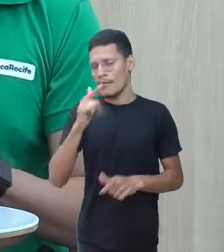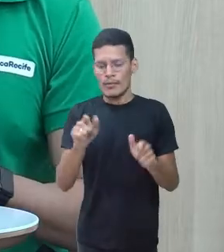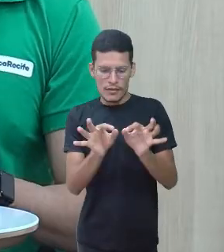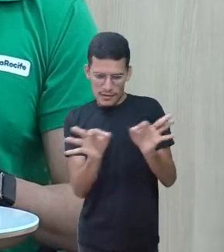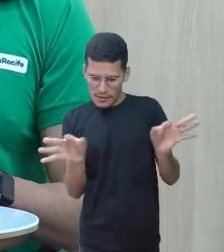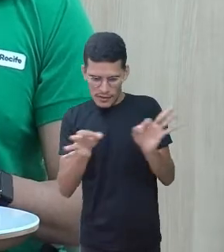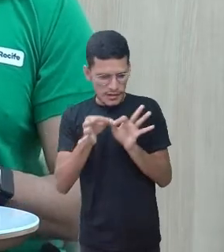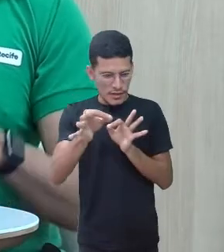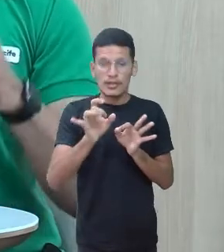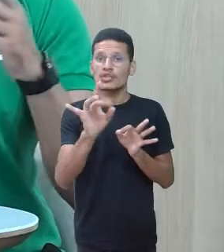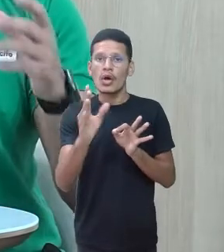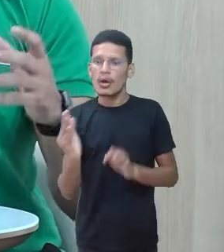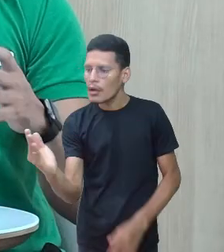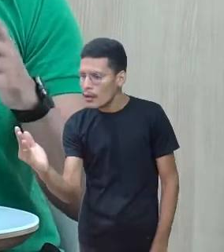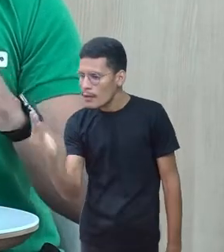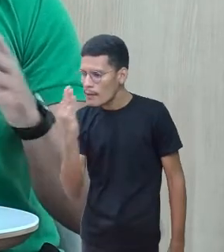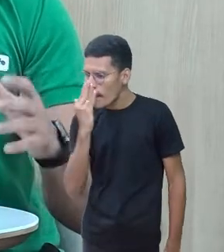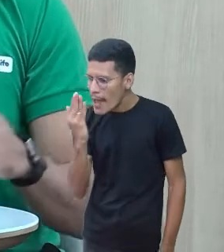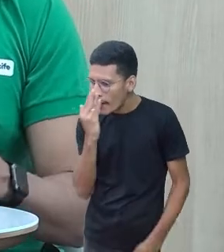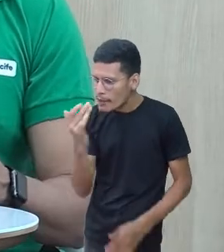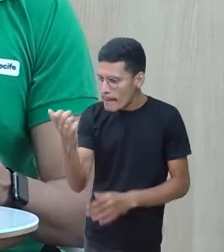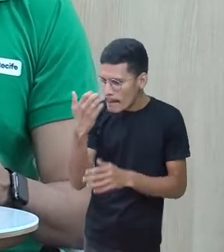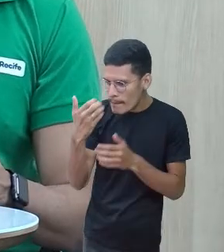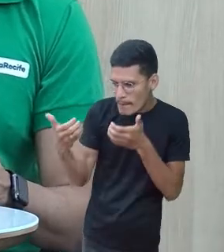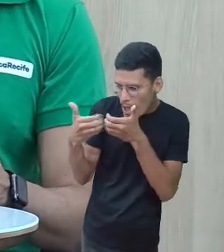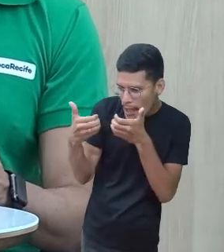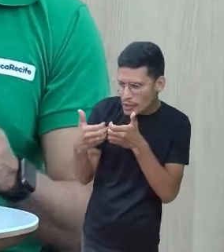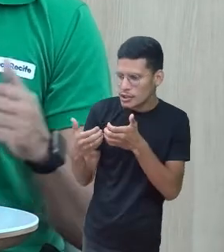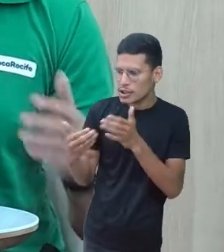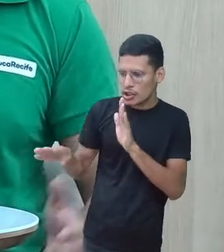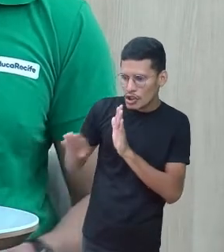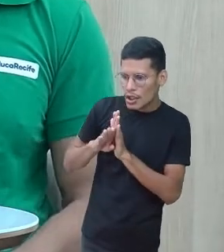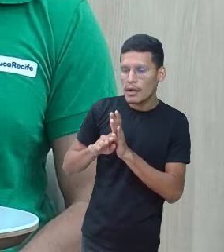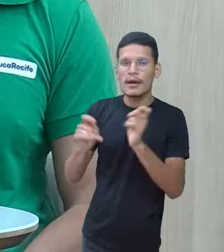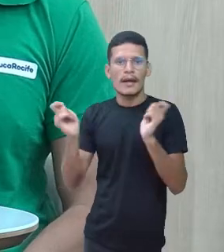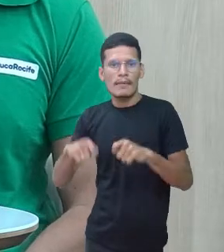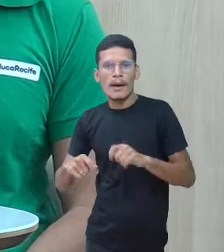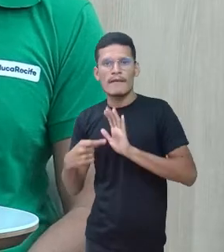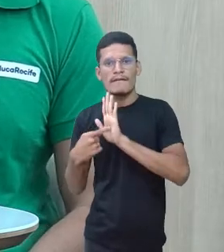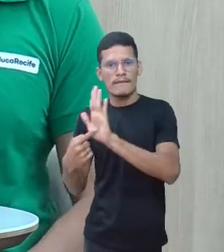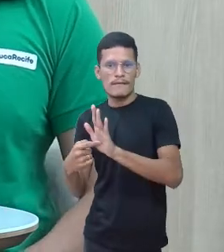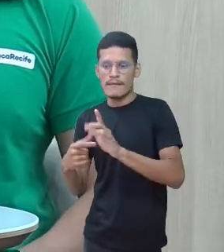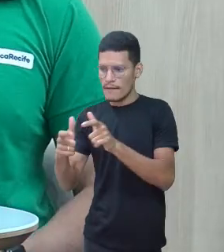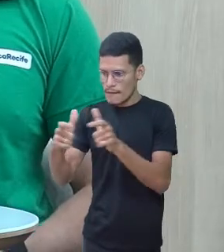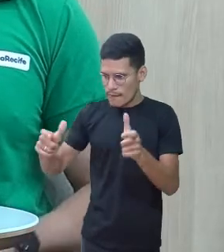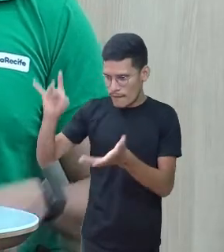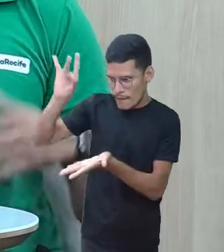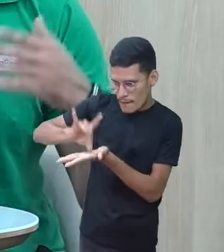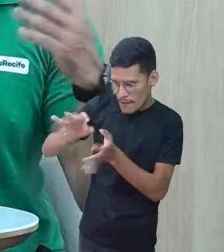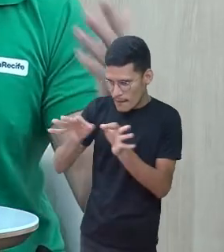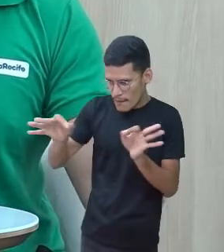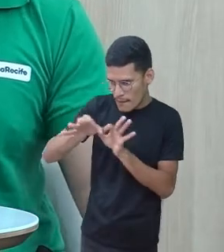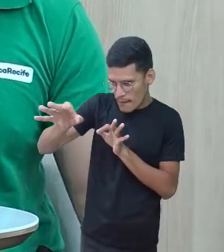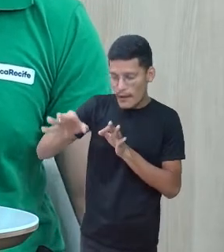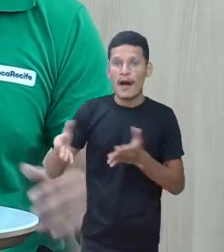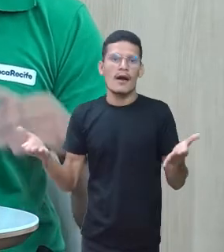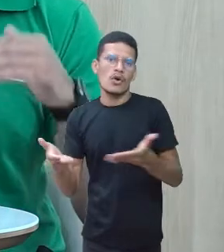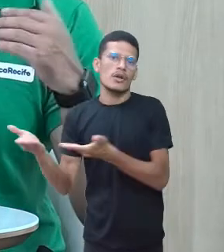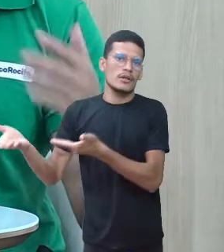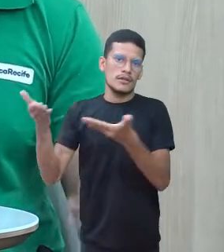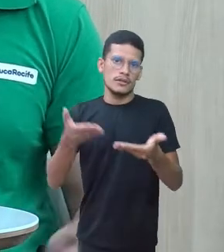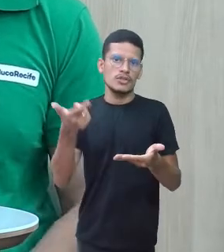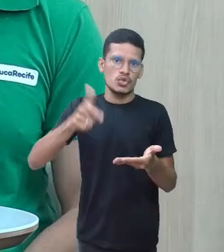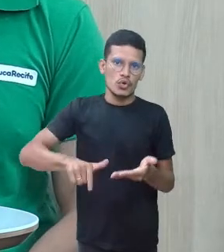aproximando, né? Para que você tenha a noção do tamanho real daquele carro, por exemplo. Então eu vou passar a palavra agora para a Briane e ela